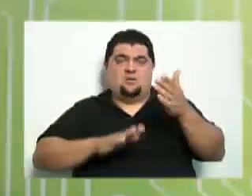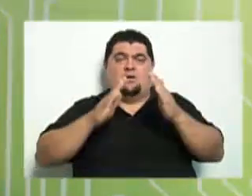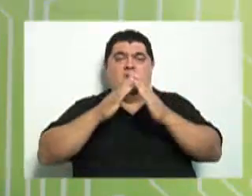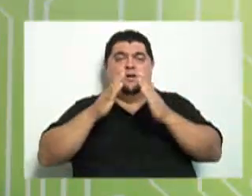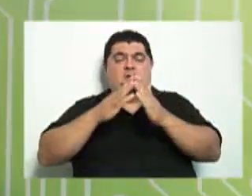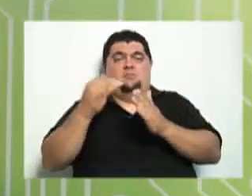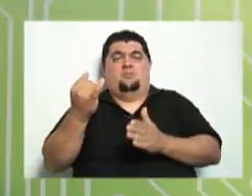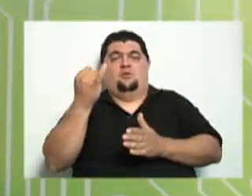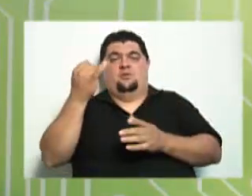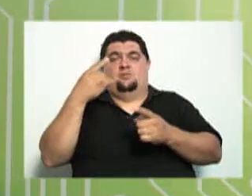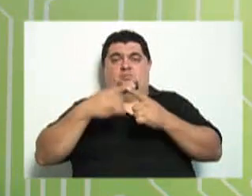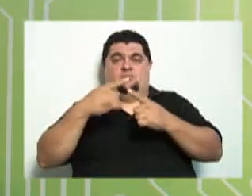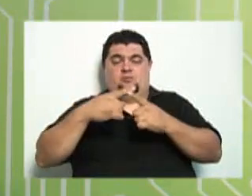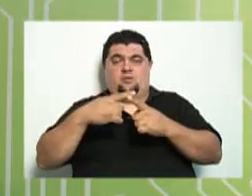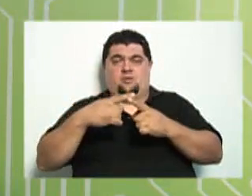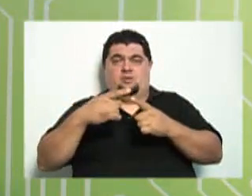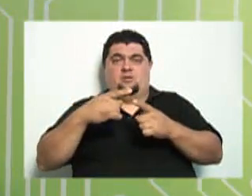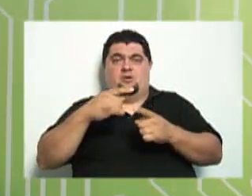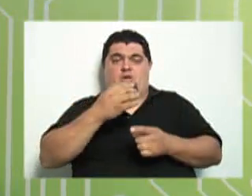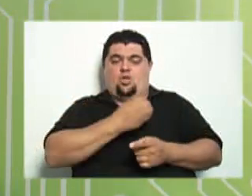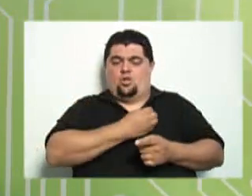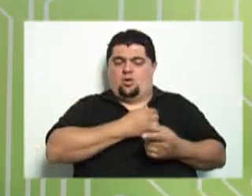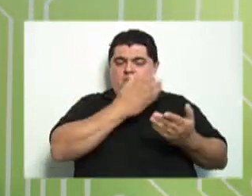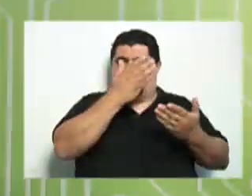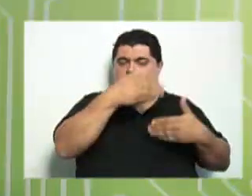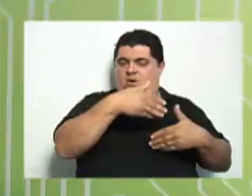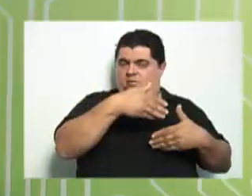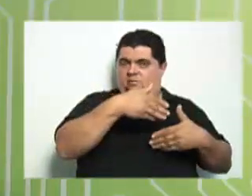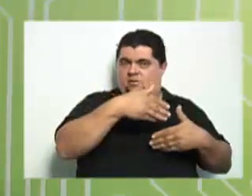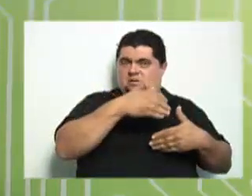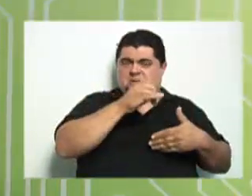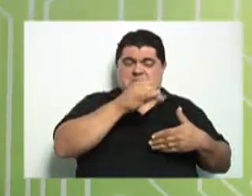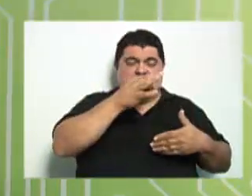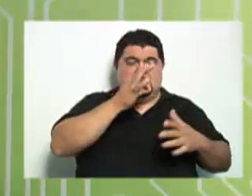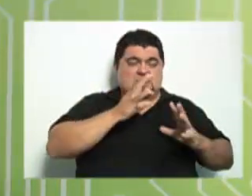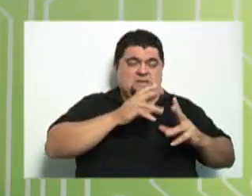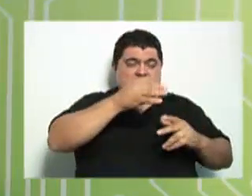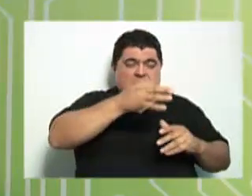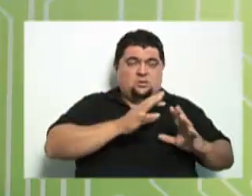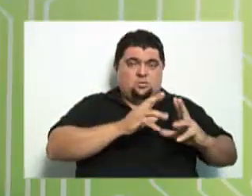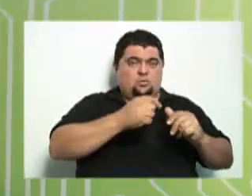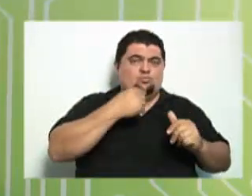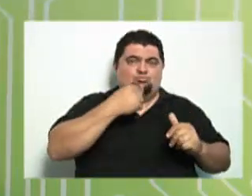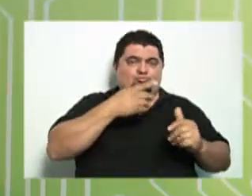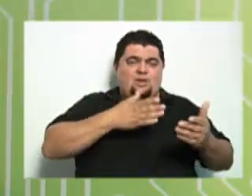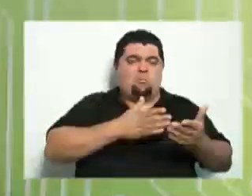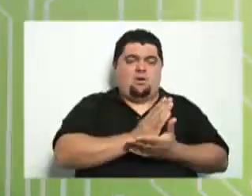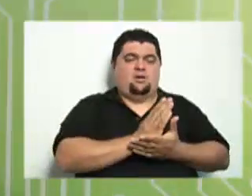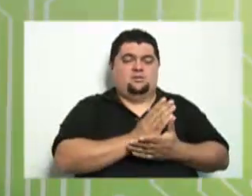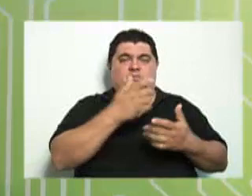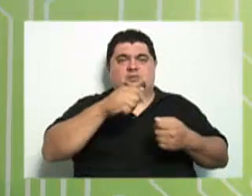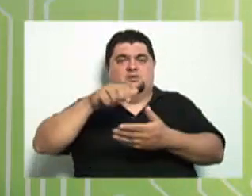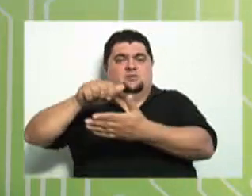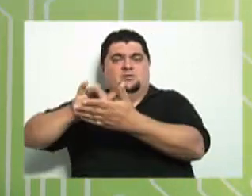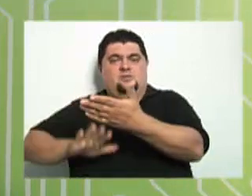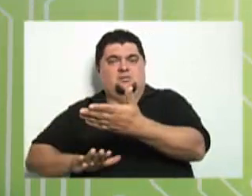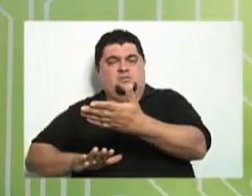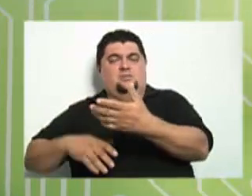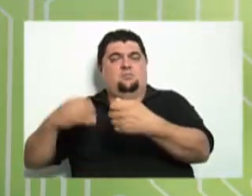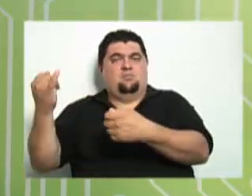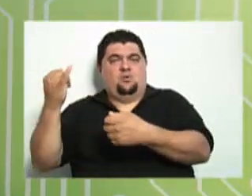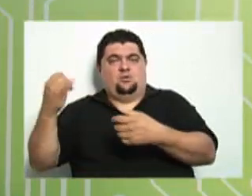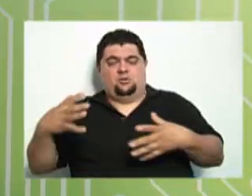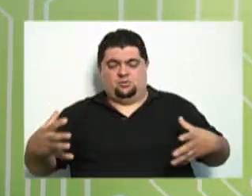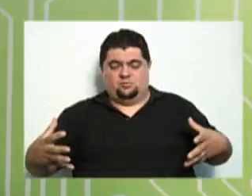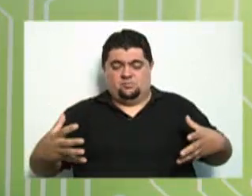casa, porque só com as notas da prova, mesmo que você gabarite a prova, você não consegue passar na disciplina. Então, para aprovação da disciplina é